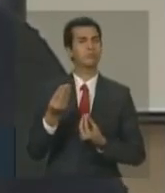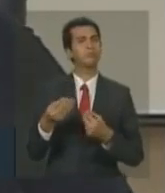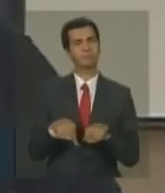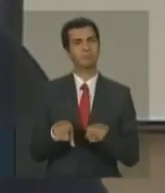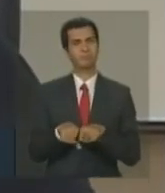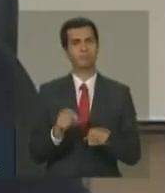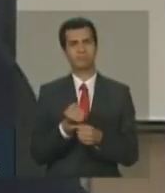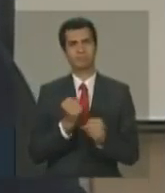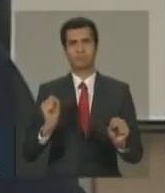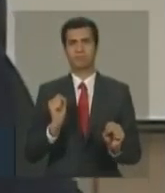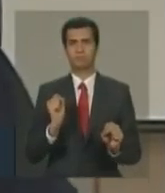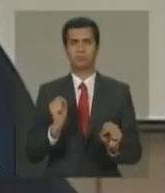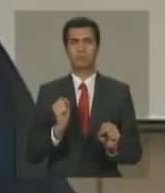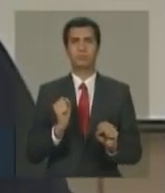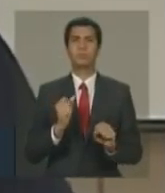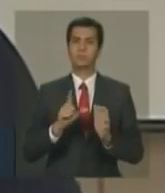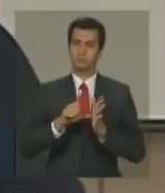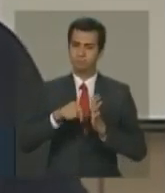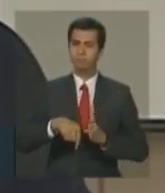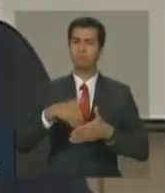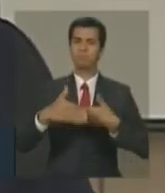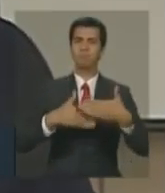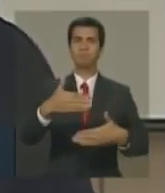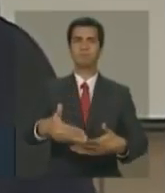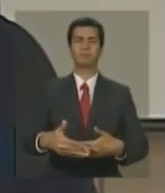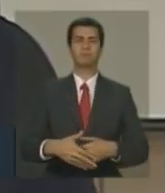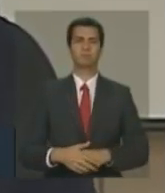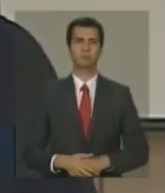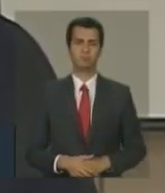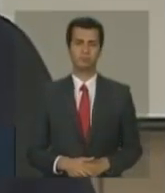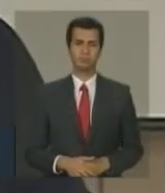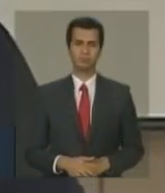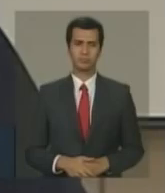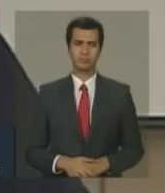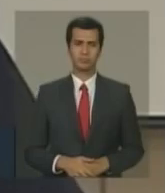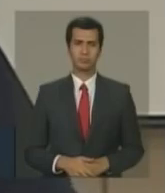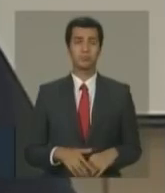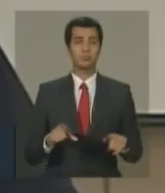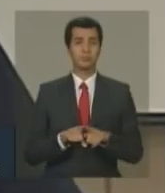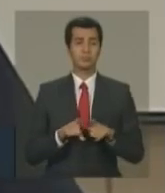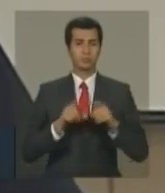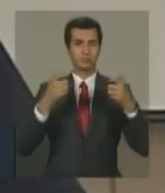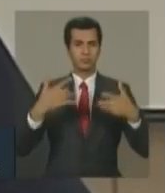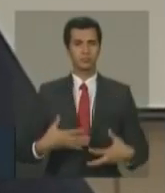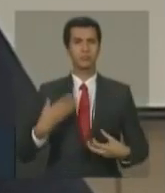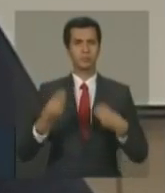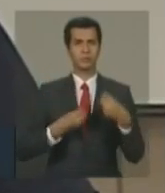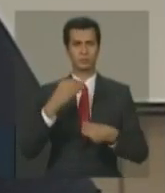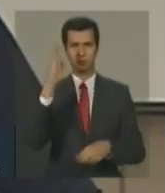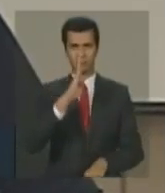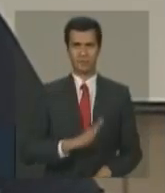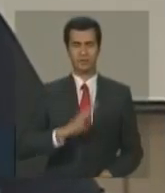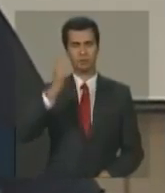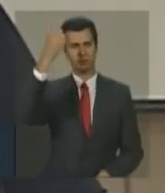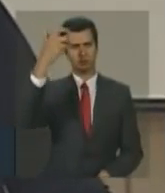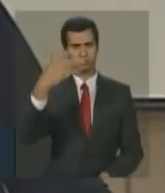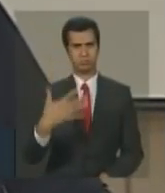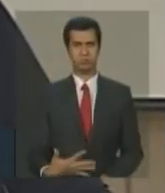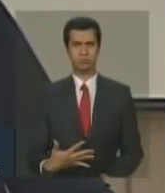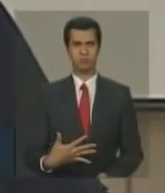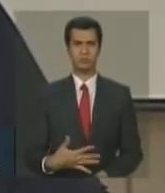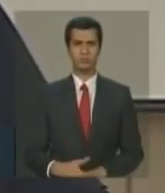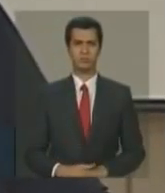consegue captar esse avanço que nós tivemos em várias áreas na educação e trabalhar com a média de escolaridade